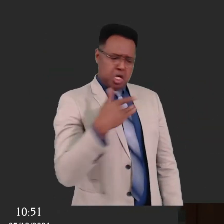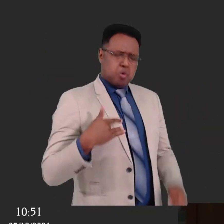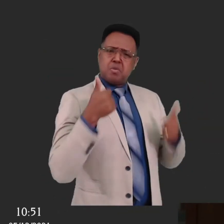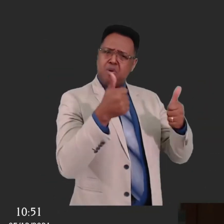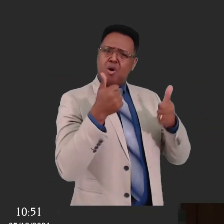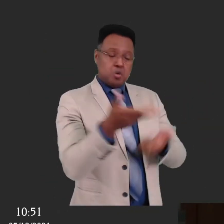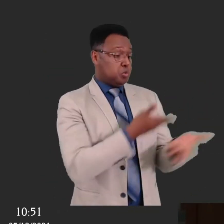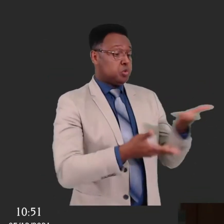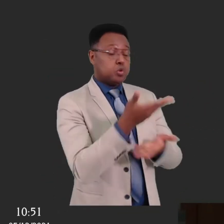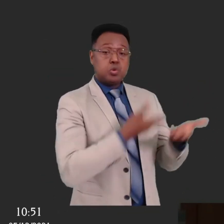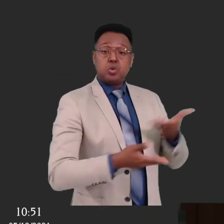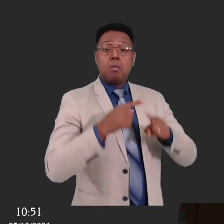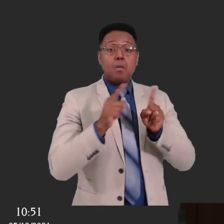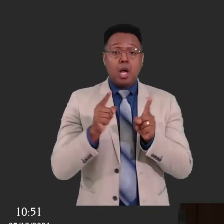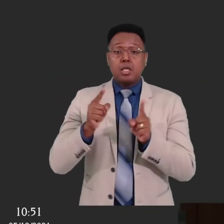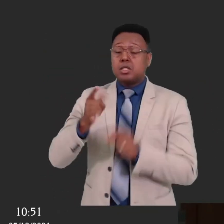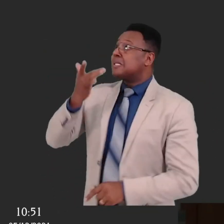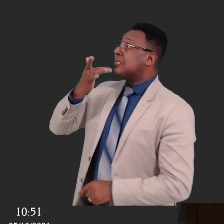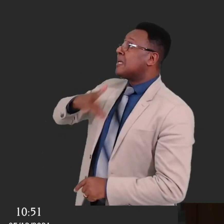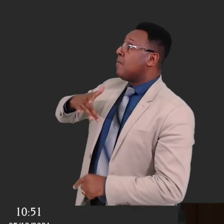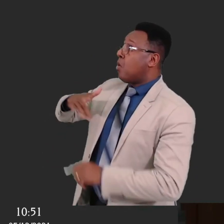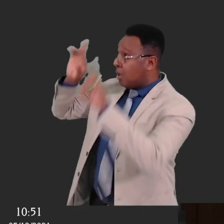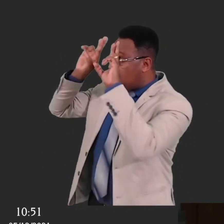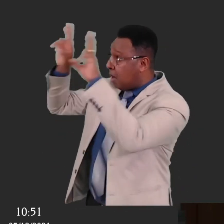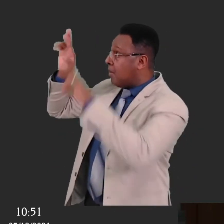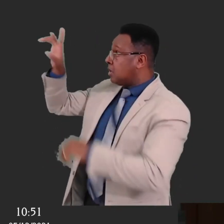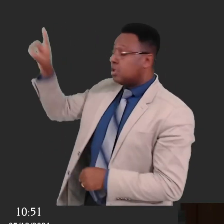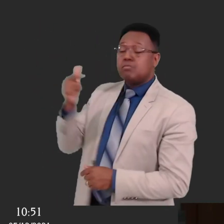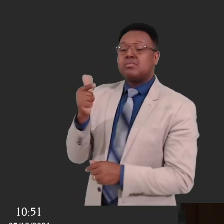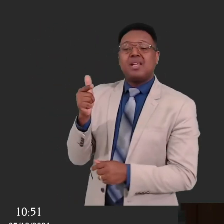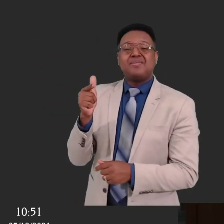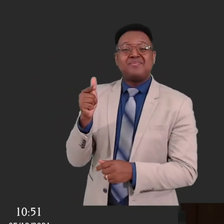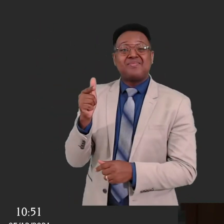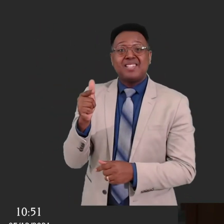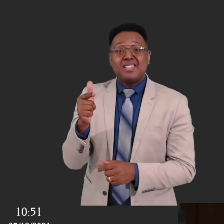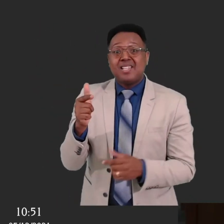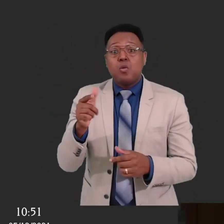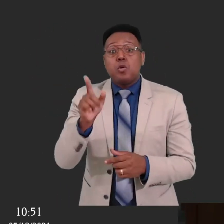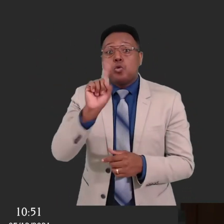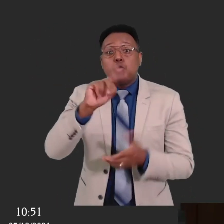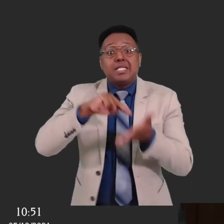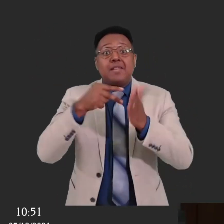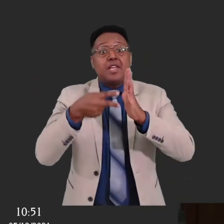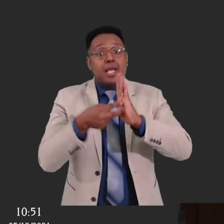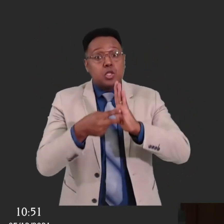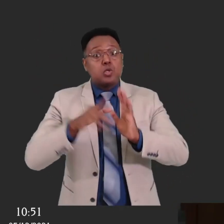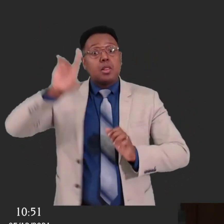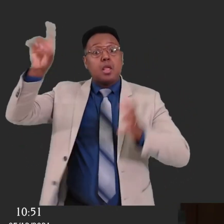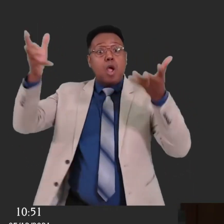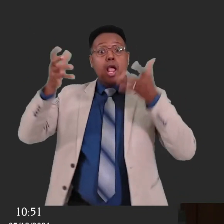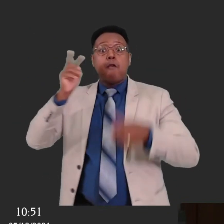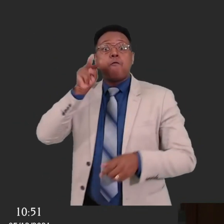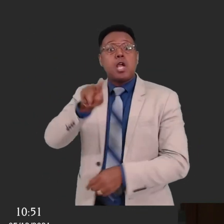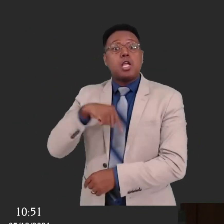bem com todo mundo, mas não teme a Deus. Então não é isto. O que o Senhor quer ouvir de nós é que nós possamos